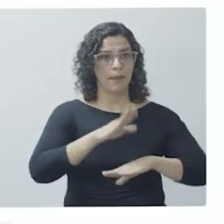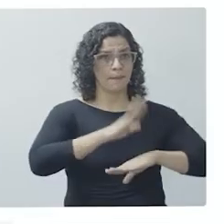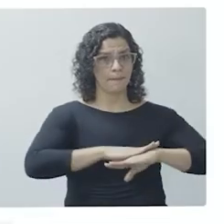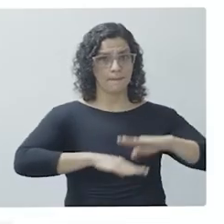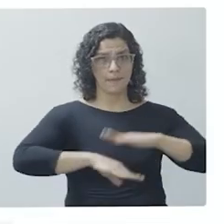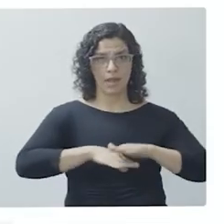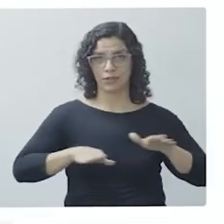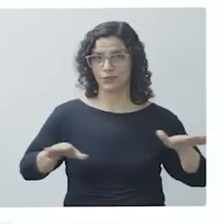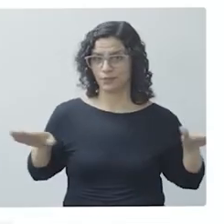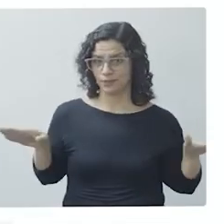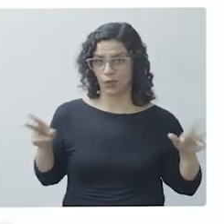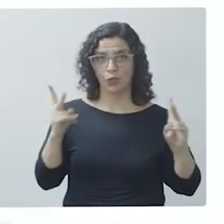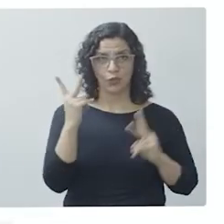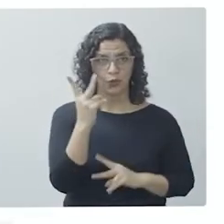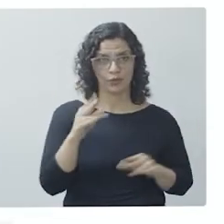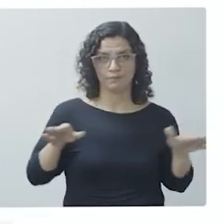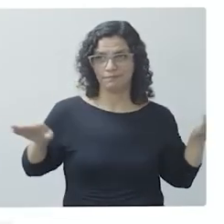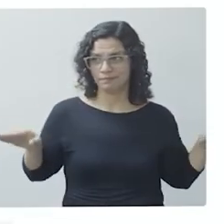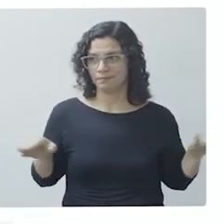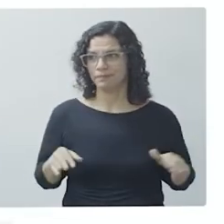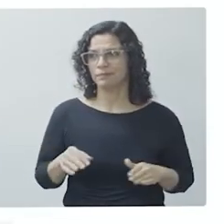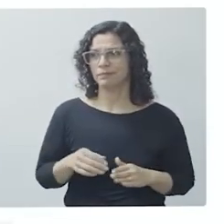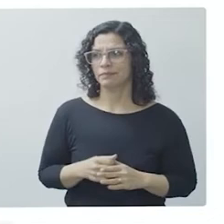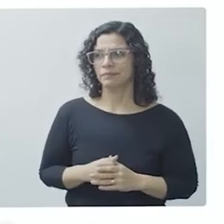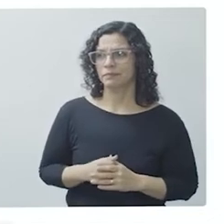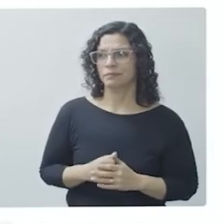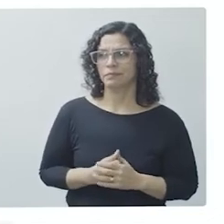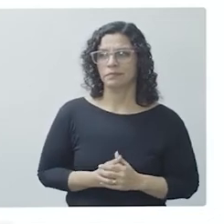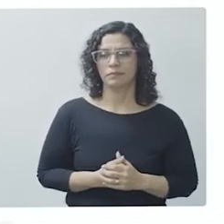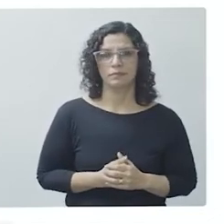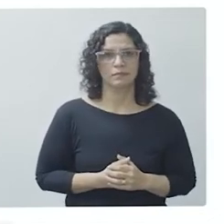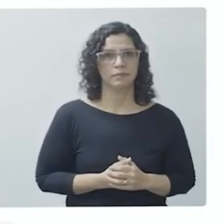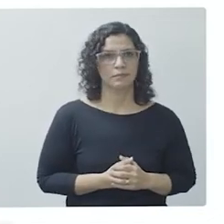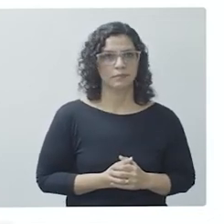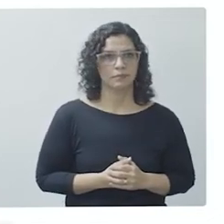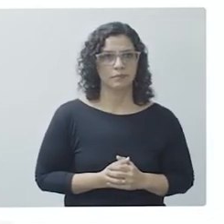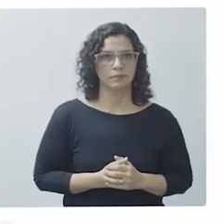os dois braços